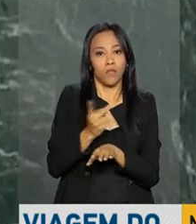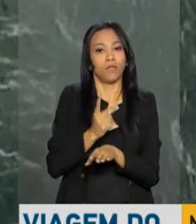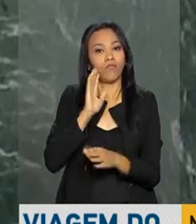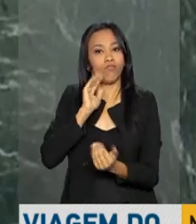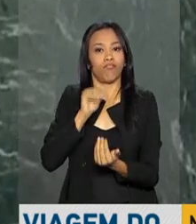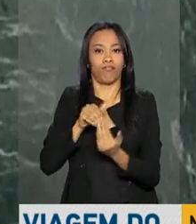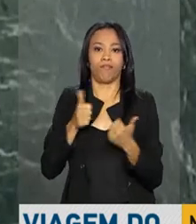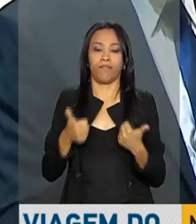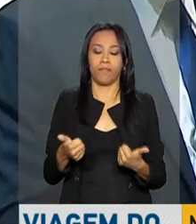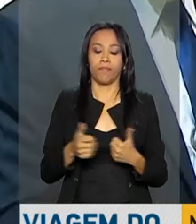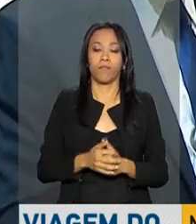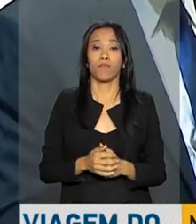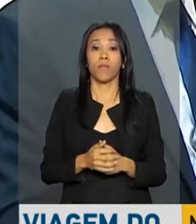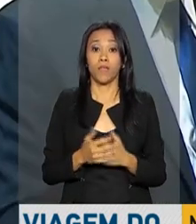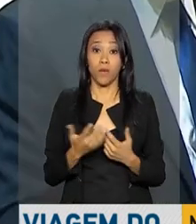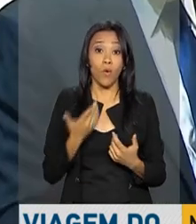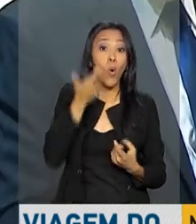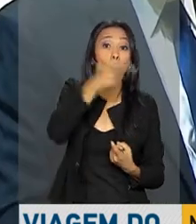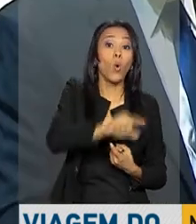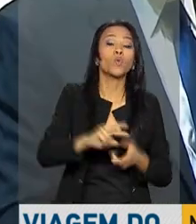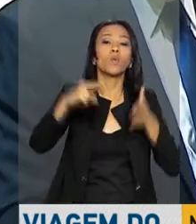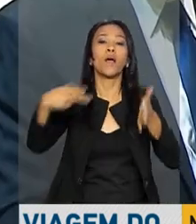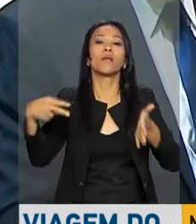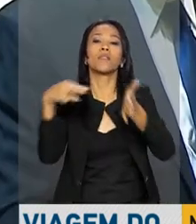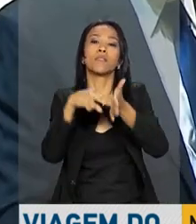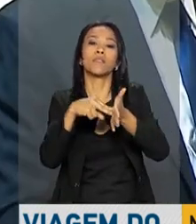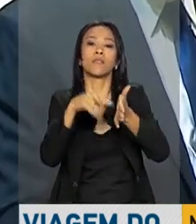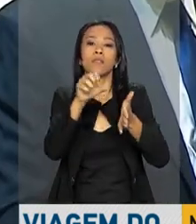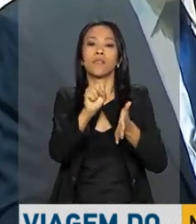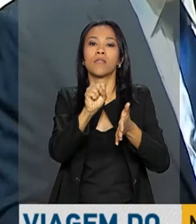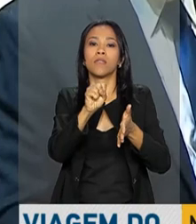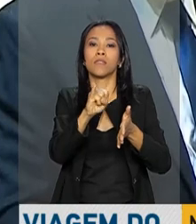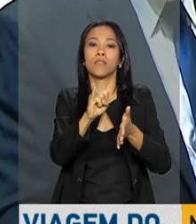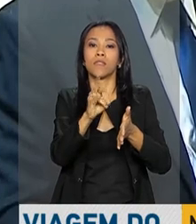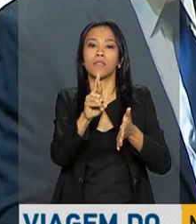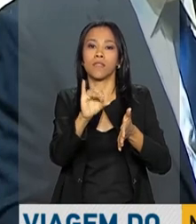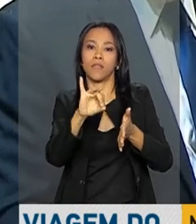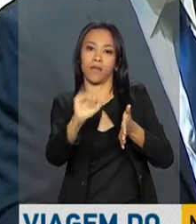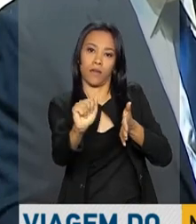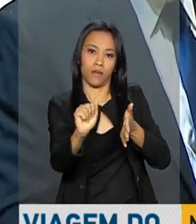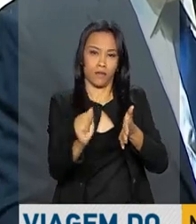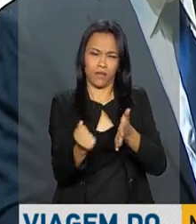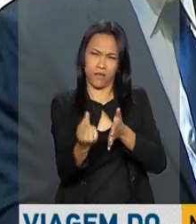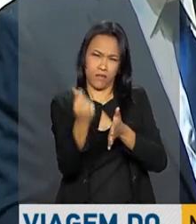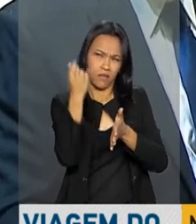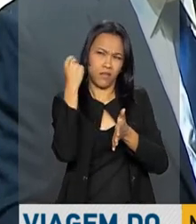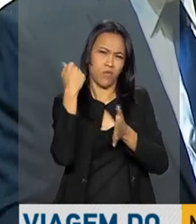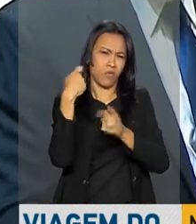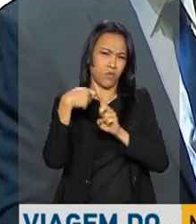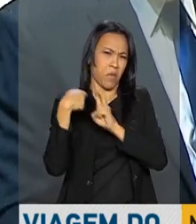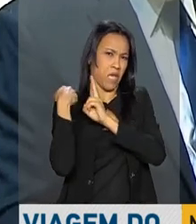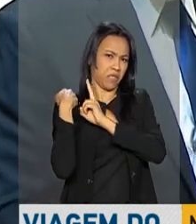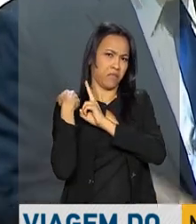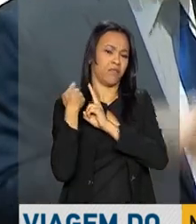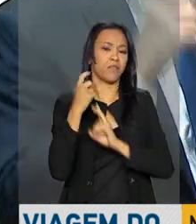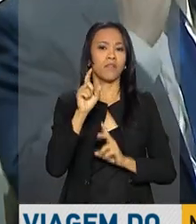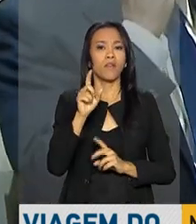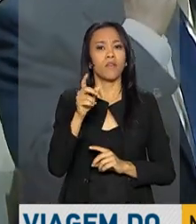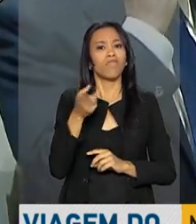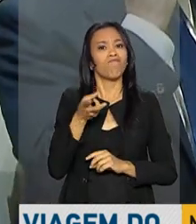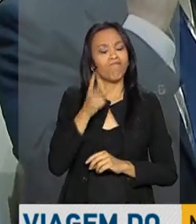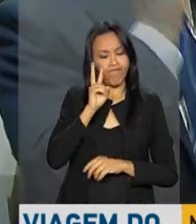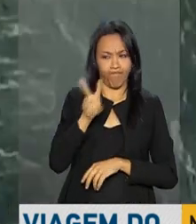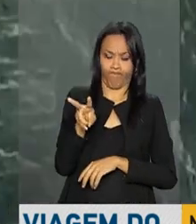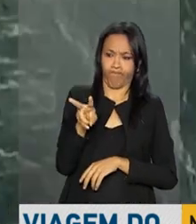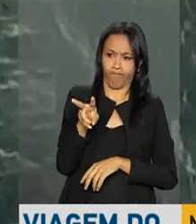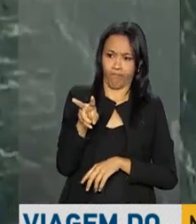acordadas. Na Síria, meus senhores, apesar da desescalada dos últimos meses, ainda se